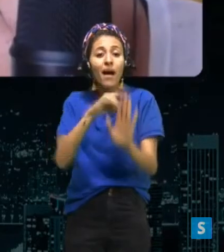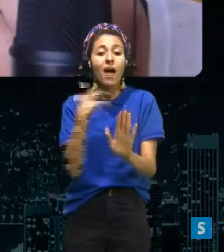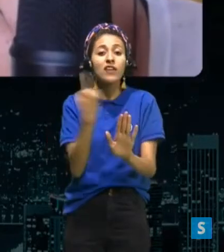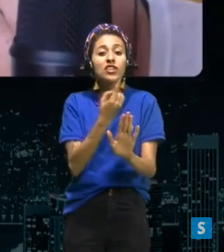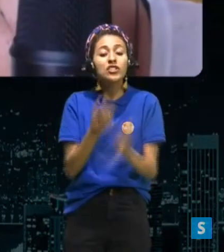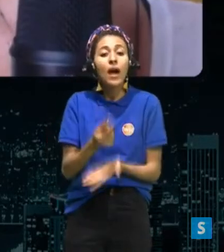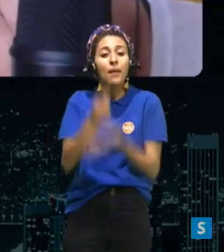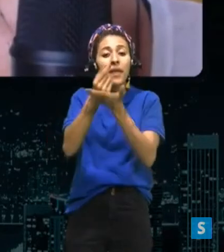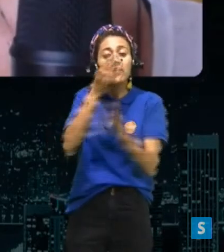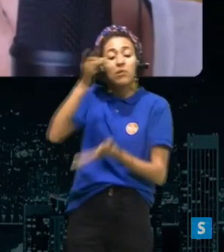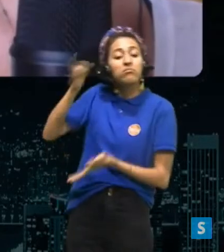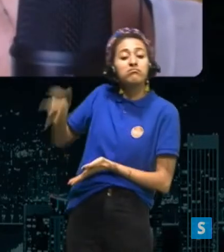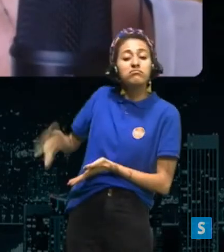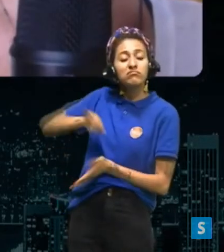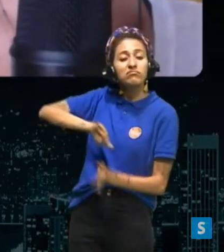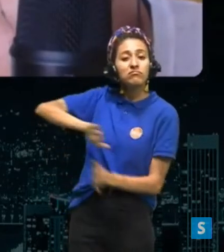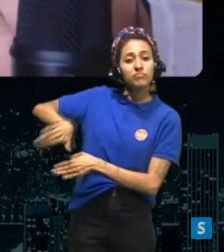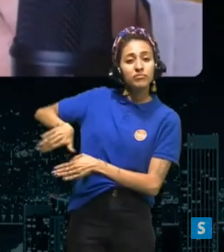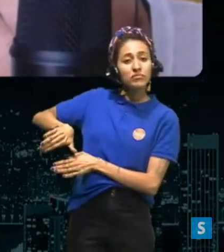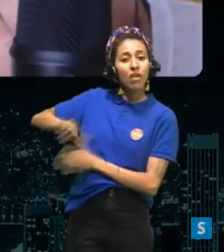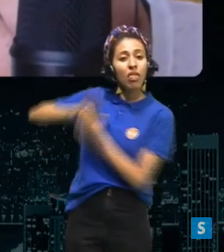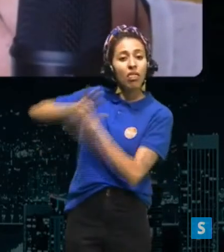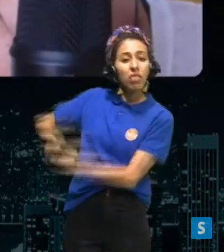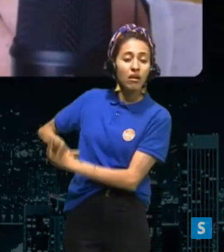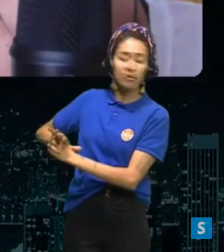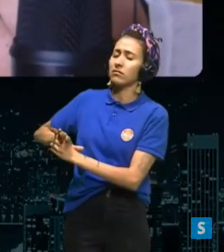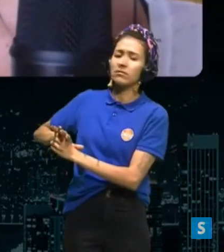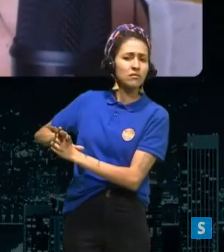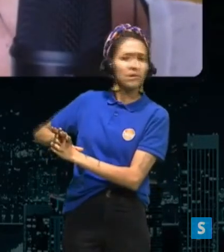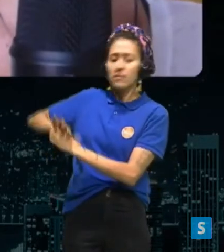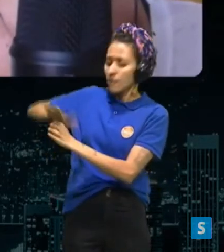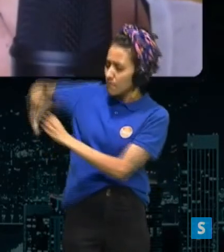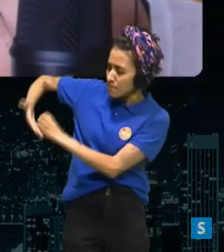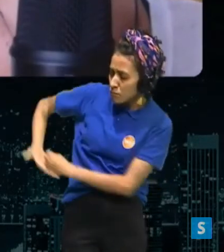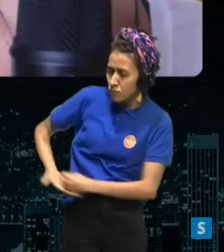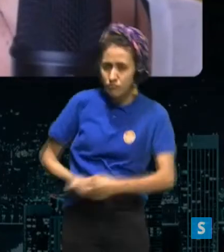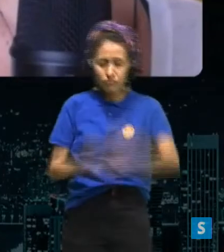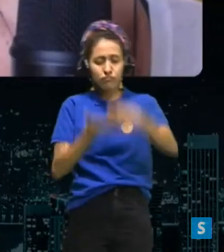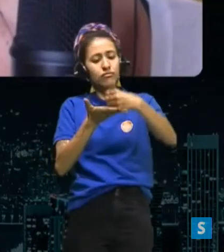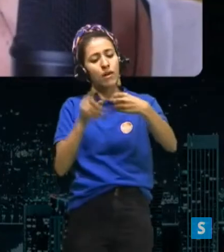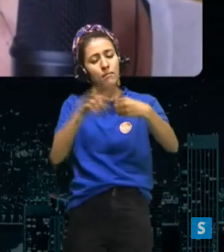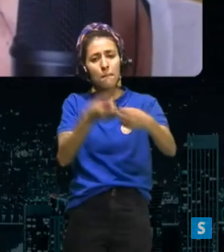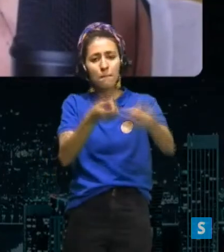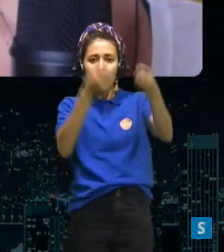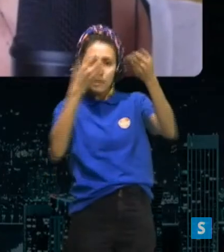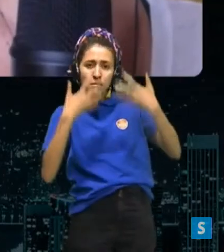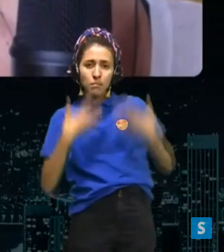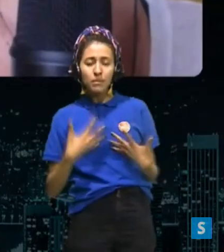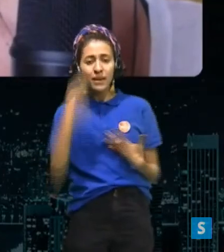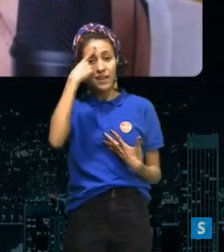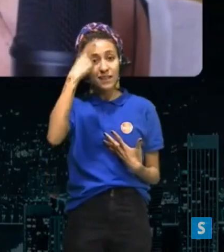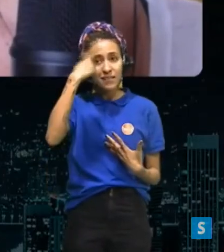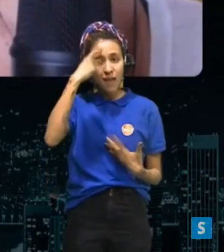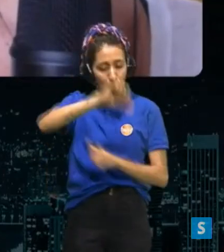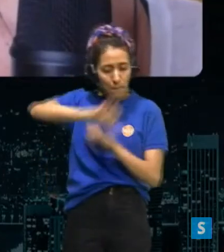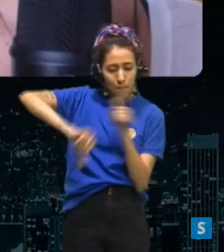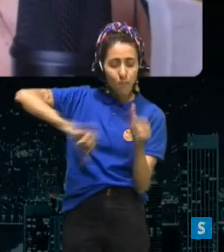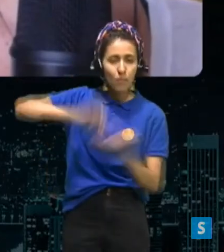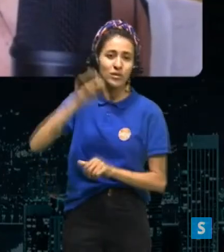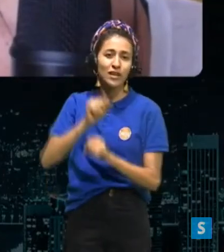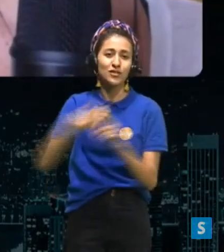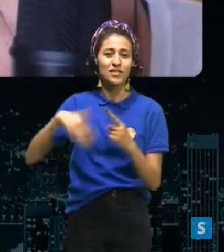oportunidade de compartilhar Onde estão essas idéias e como é que eles podem mudar o futuro para melhores então